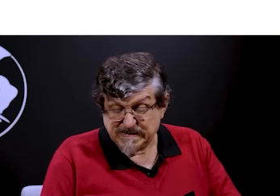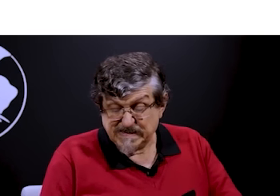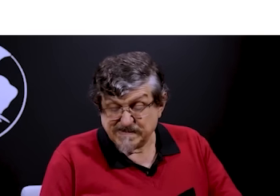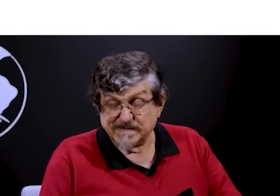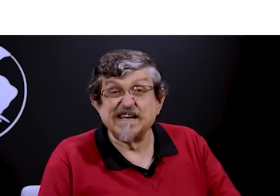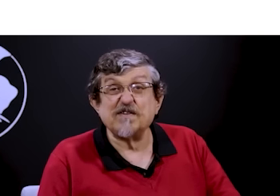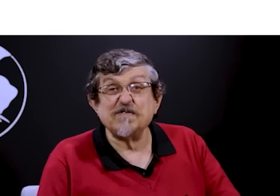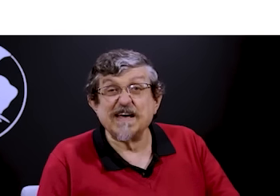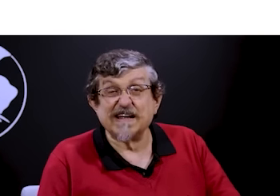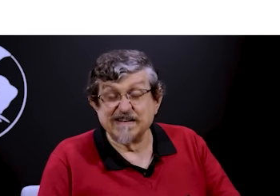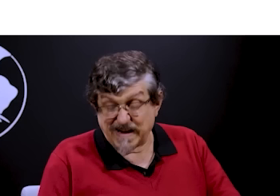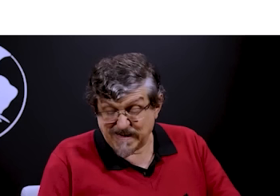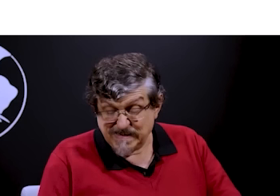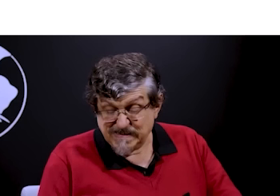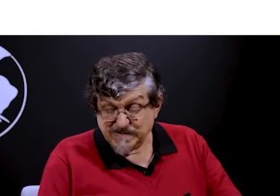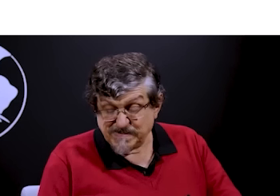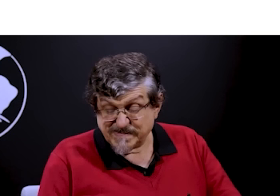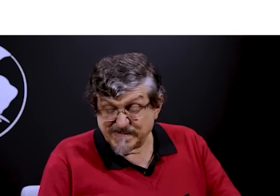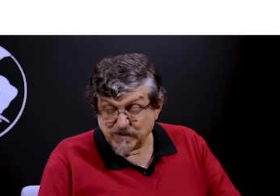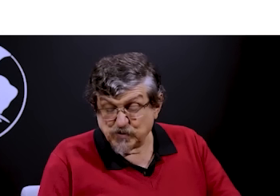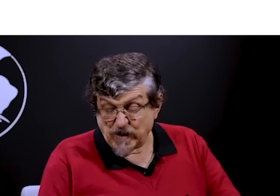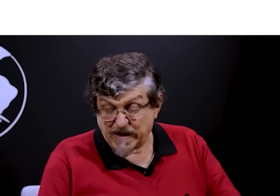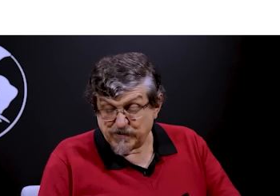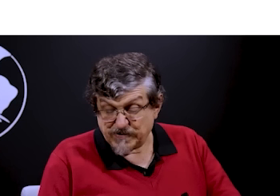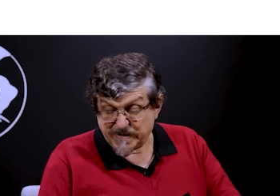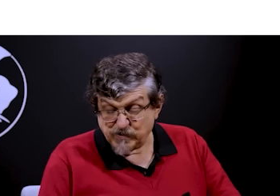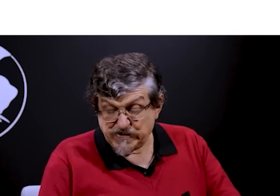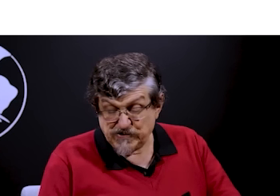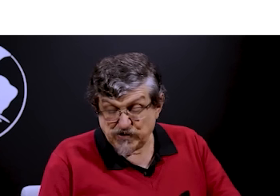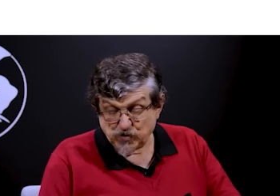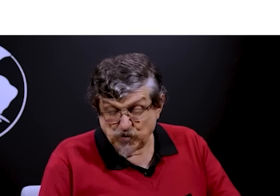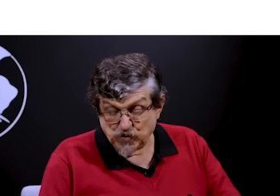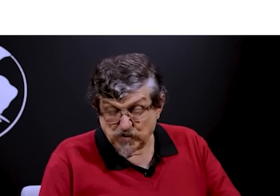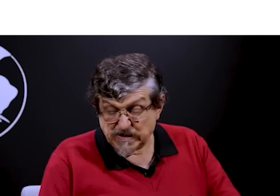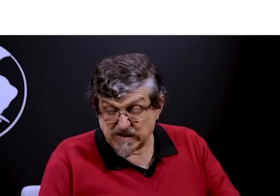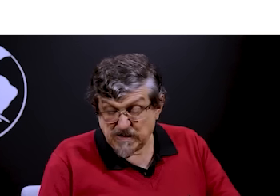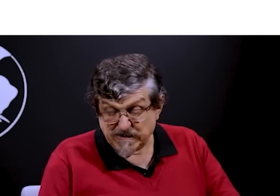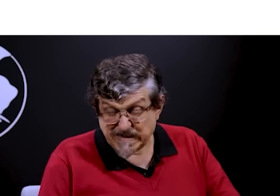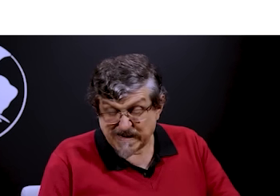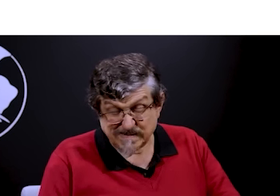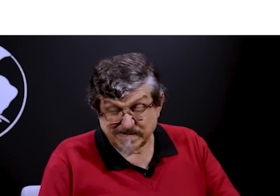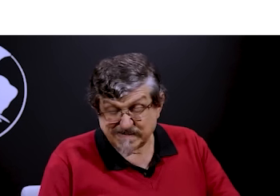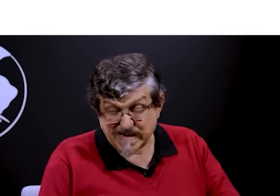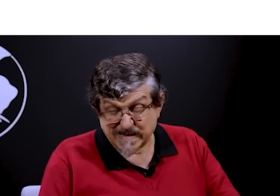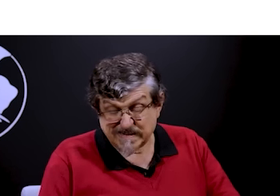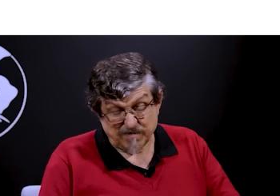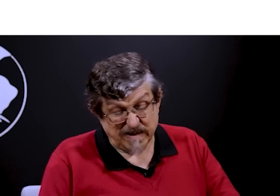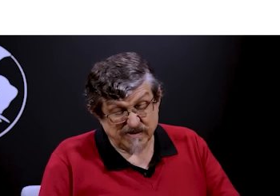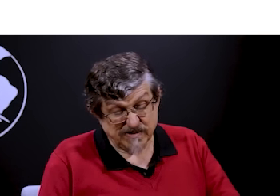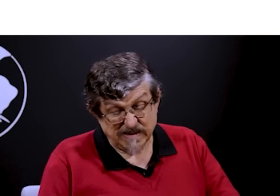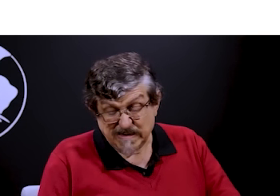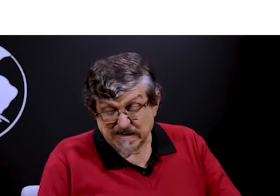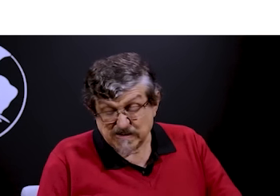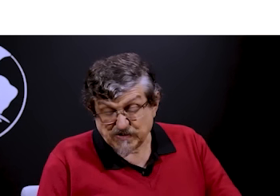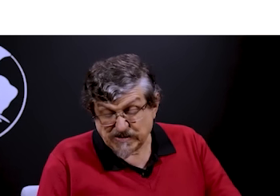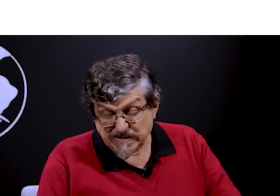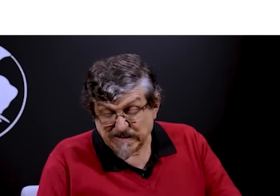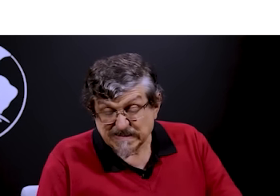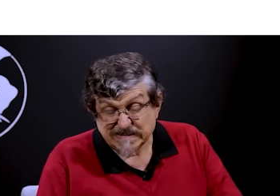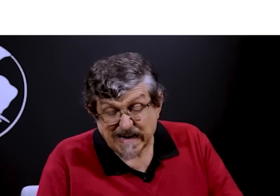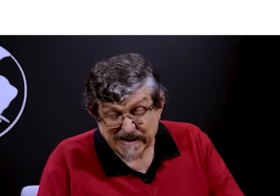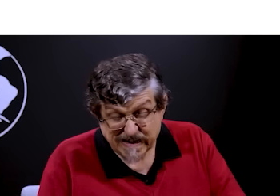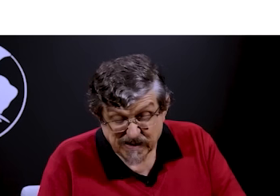coluna servirá de santuário de Deus e de tudo que me deres, certamente